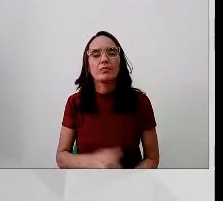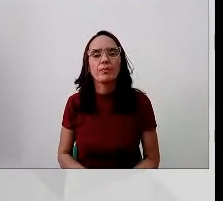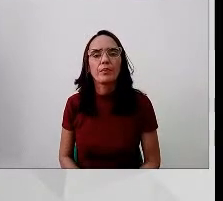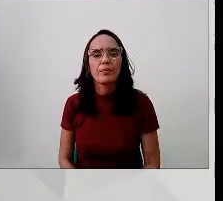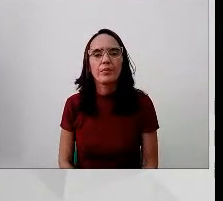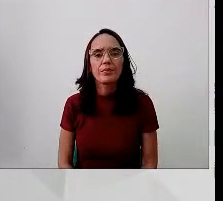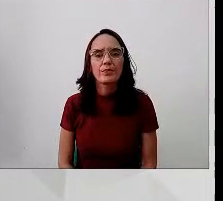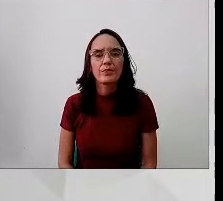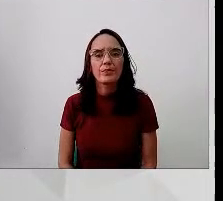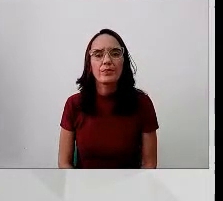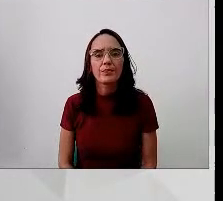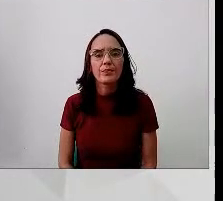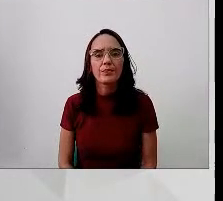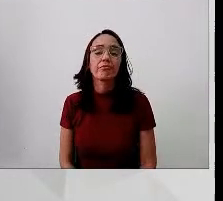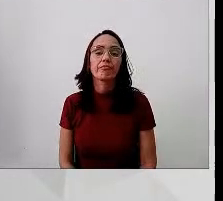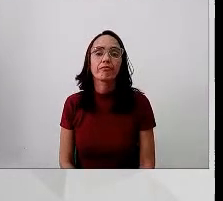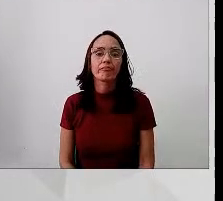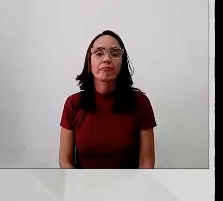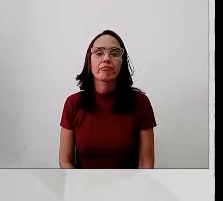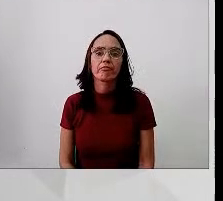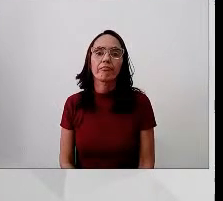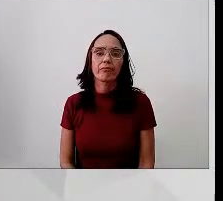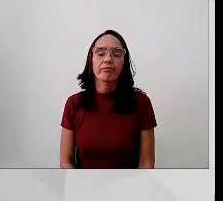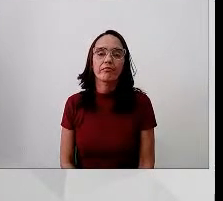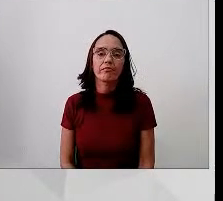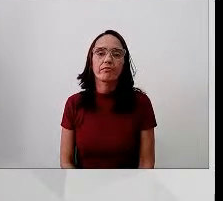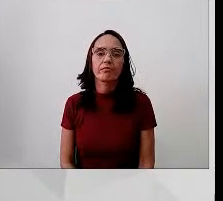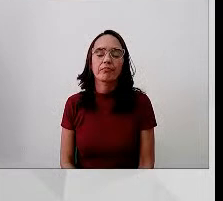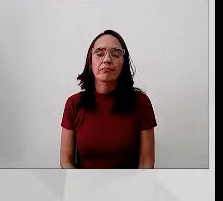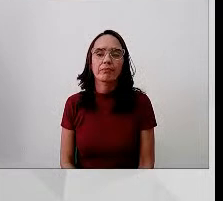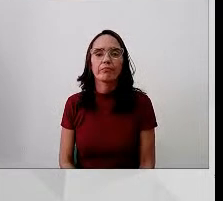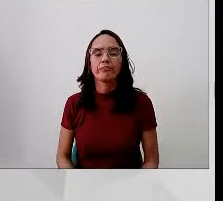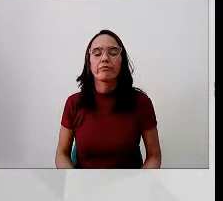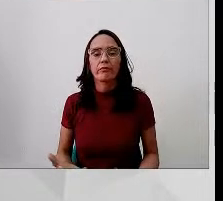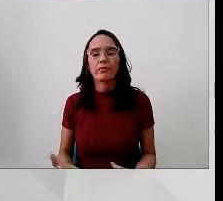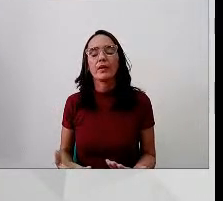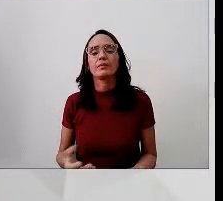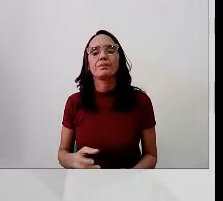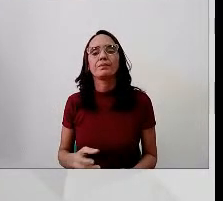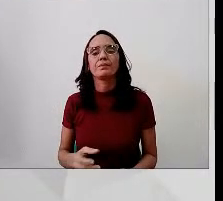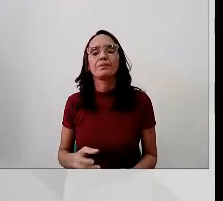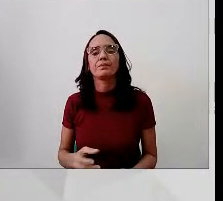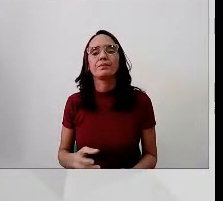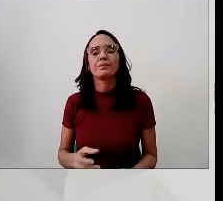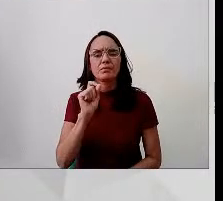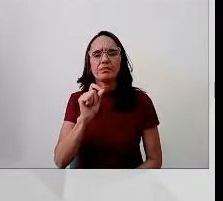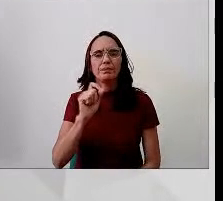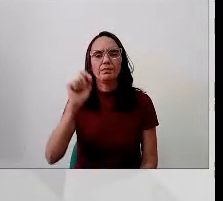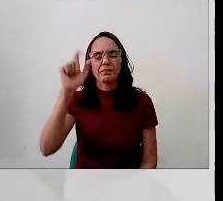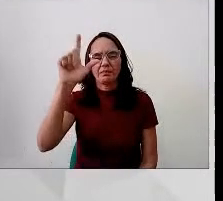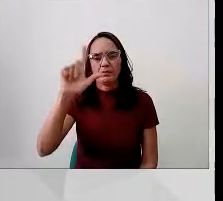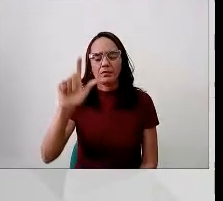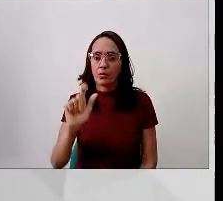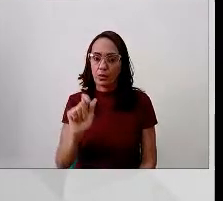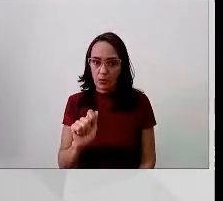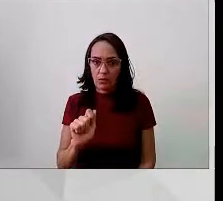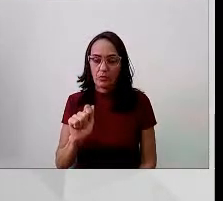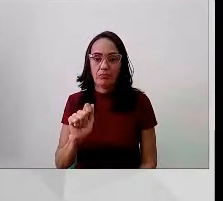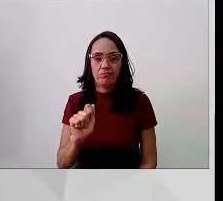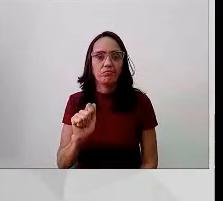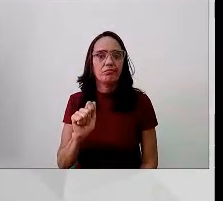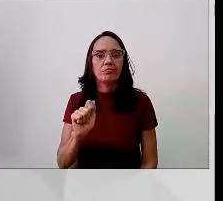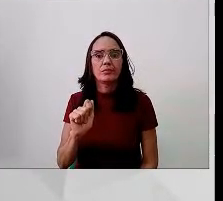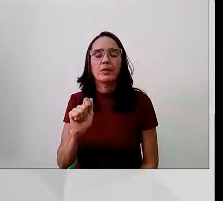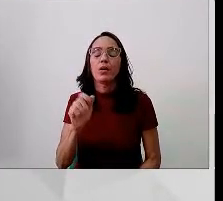Enfim, mas o que esse algoritmo, que essa teoria fazia até aquele momento, era só